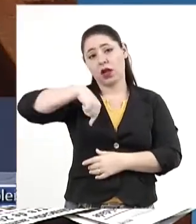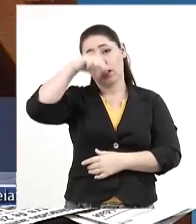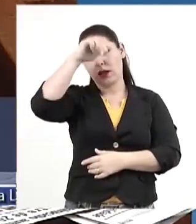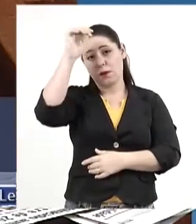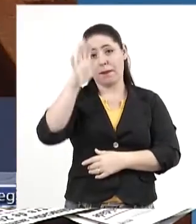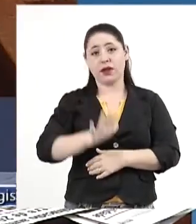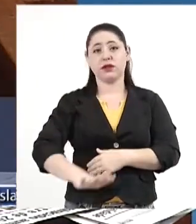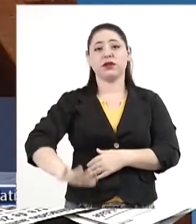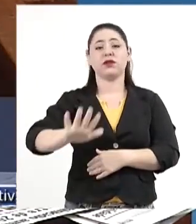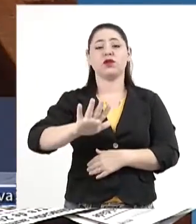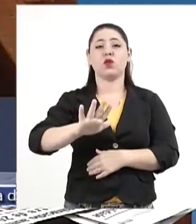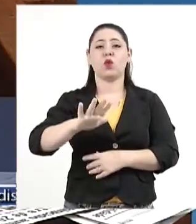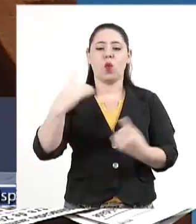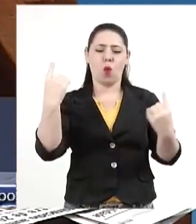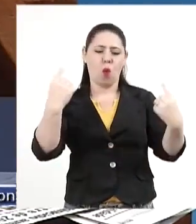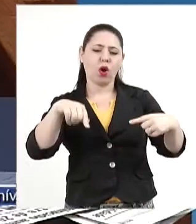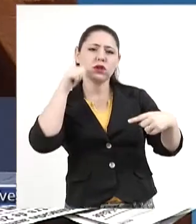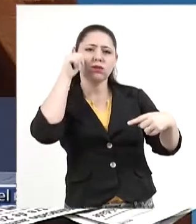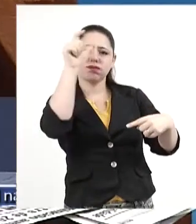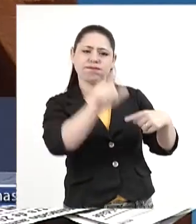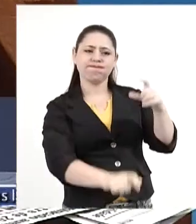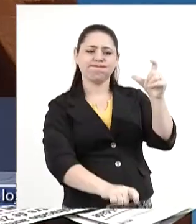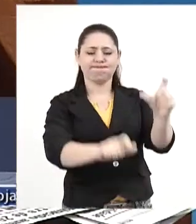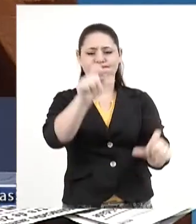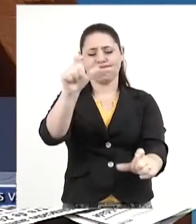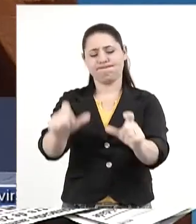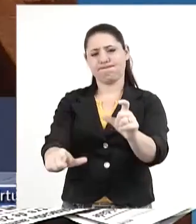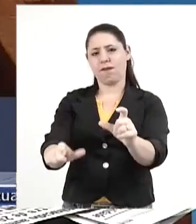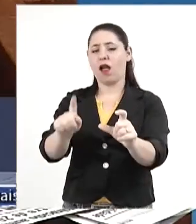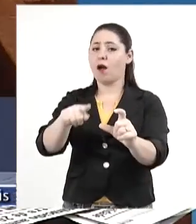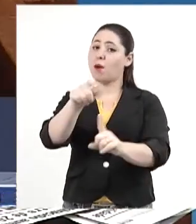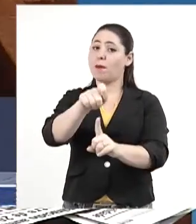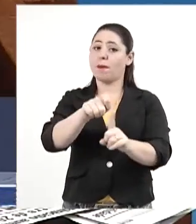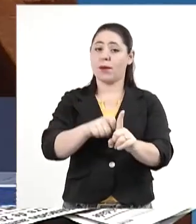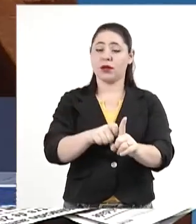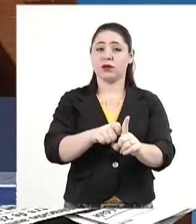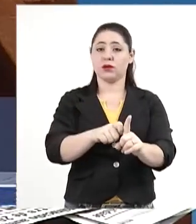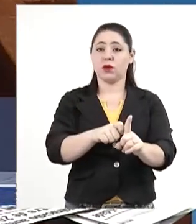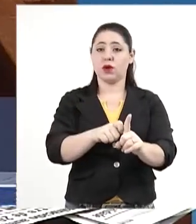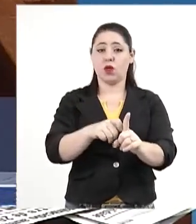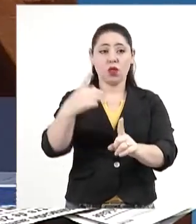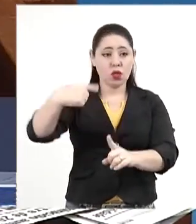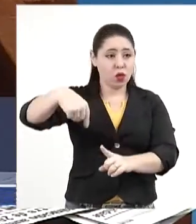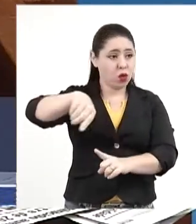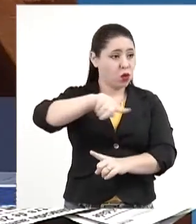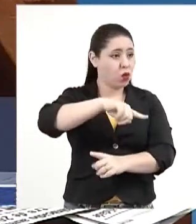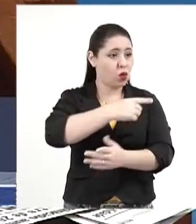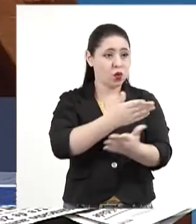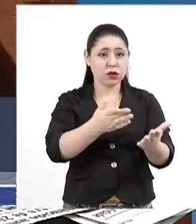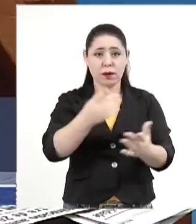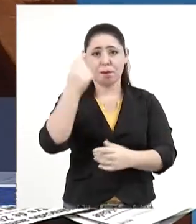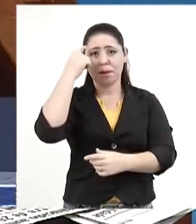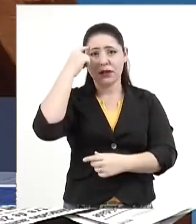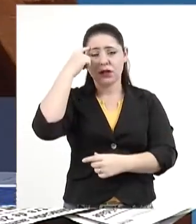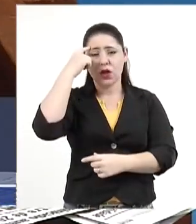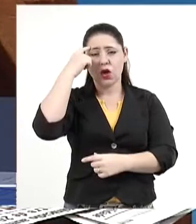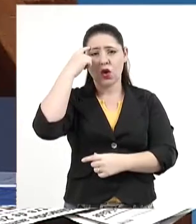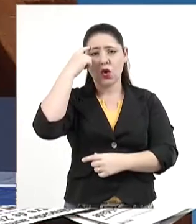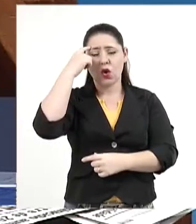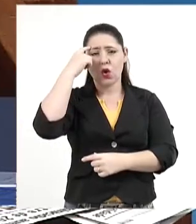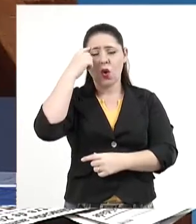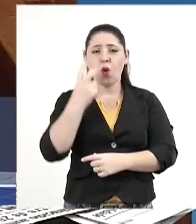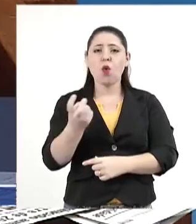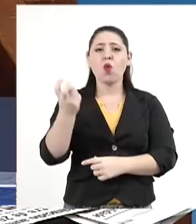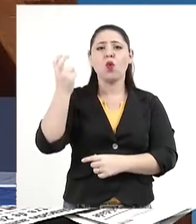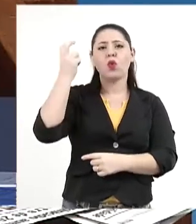país contra mulheres, é um mês para nós refletirmos sobre a cultura